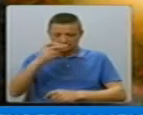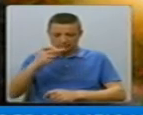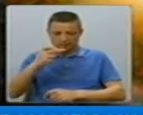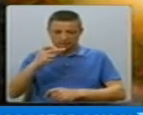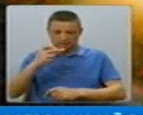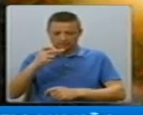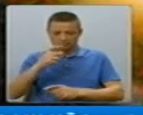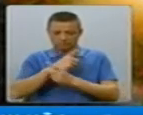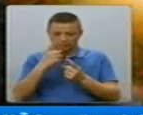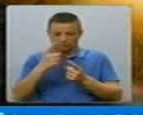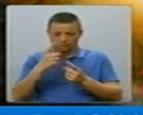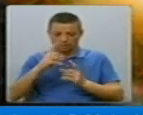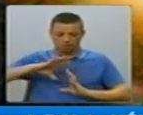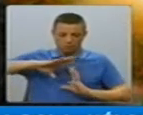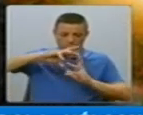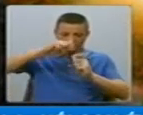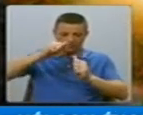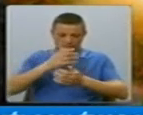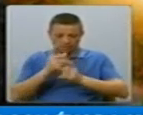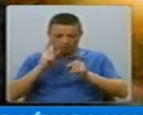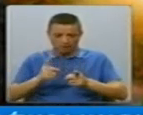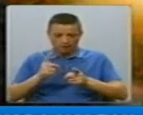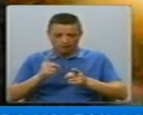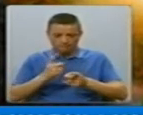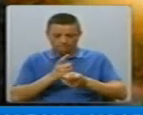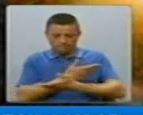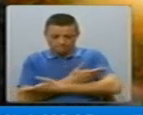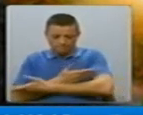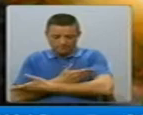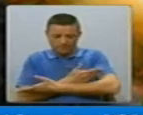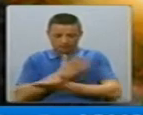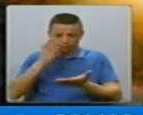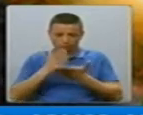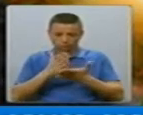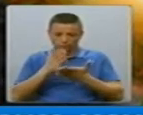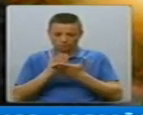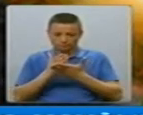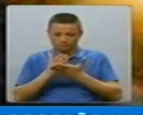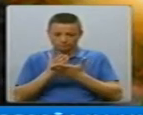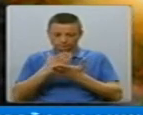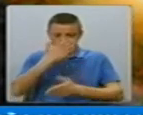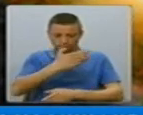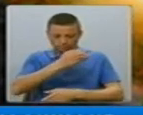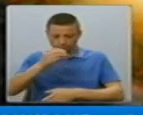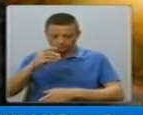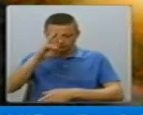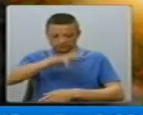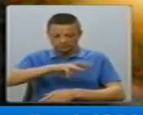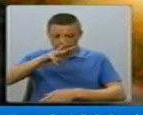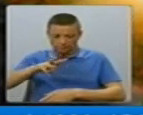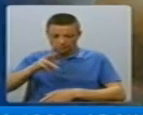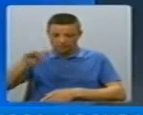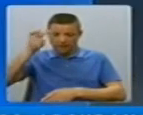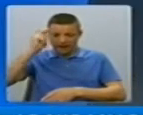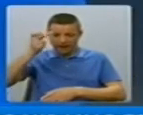chegou-nos quando o universo era bebê, era um autêntico bebê cósmico, tinha apenas 700 milhões de anos, ou cerca